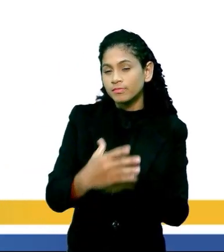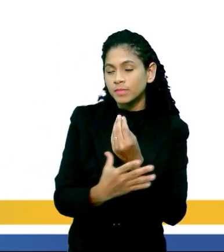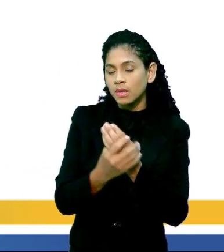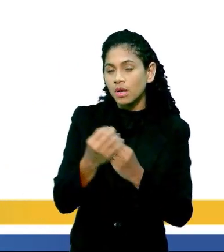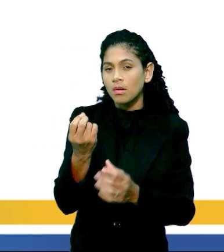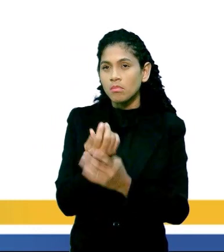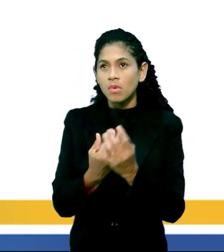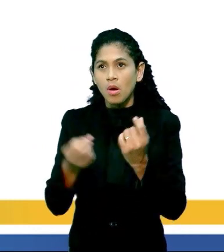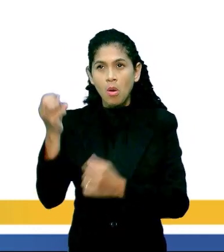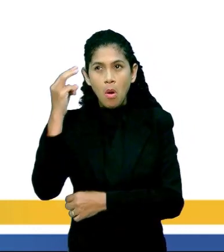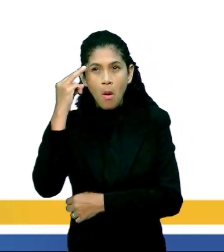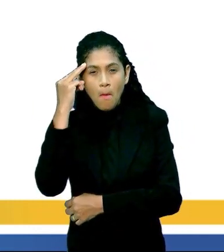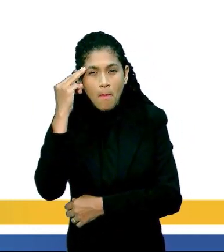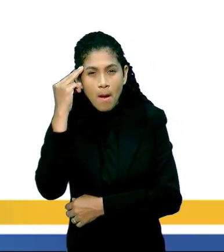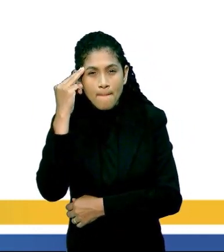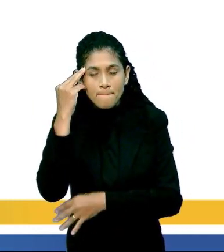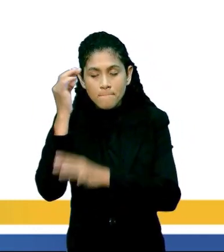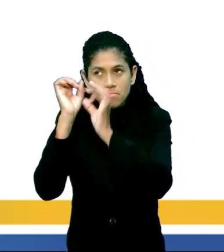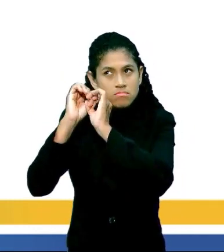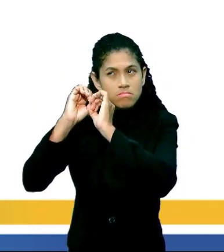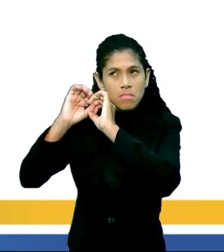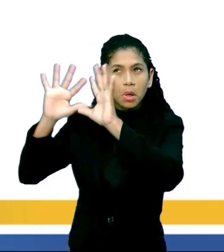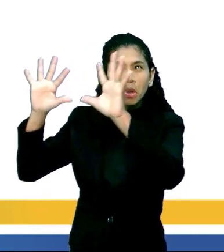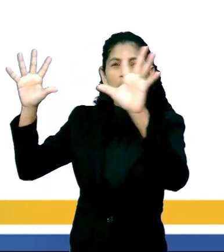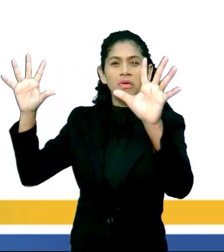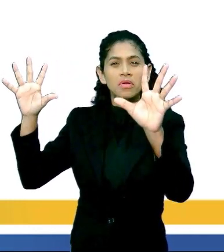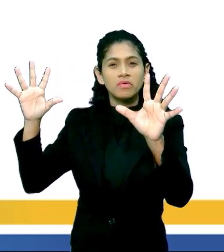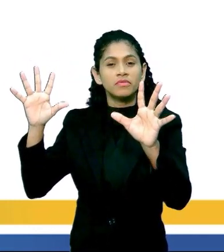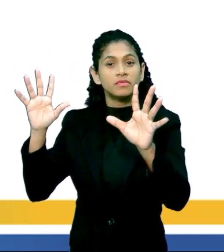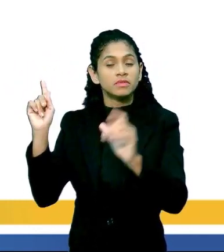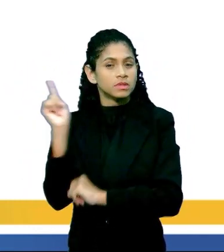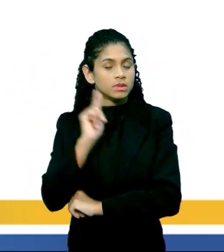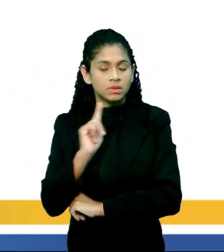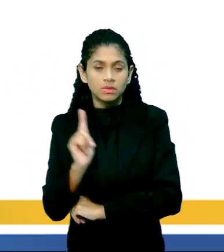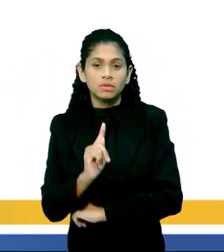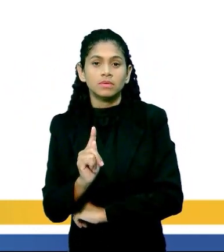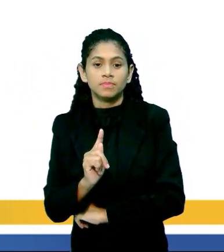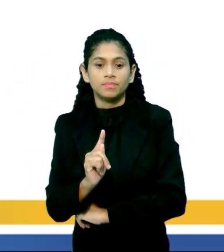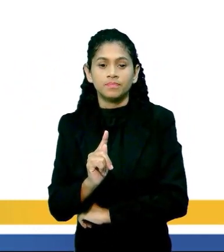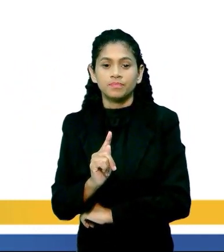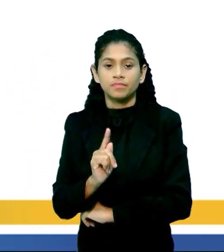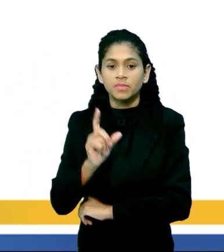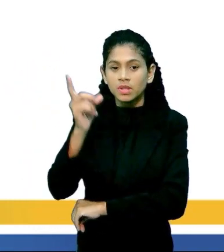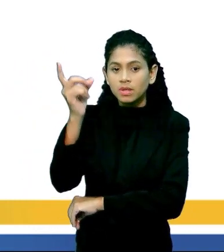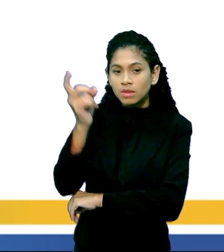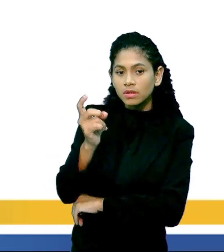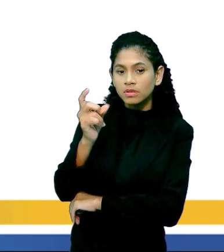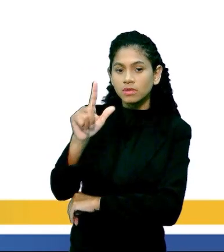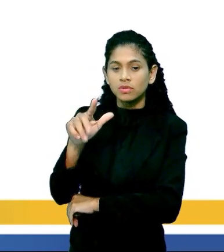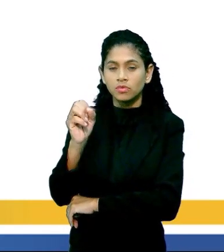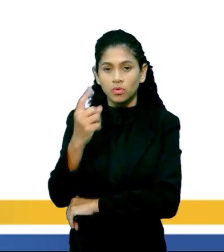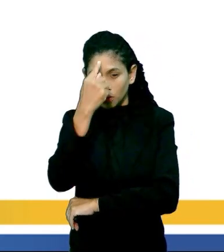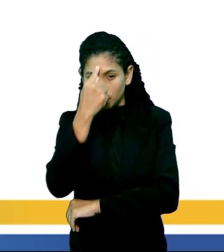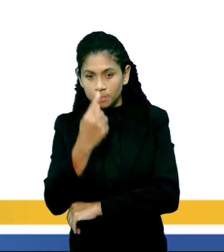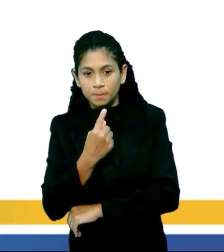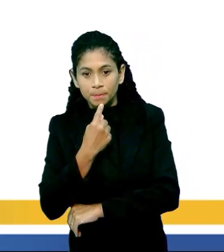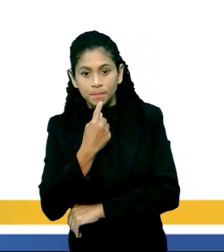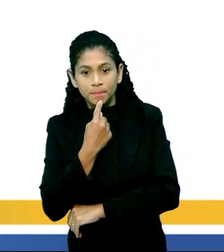mente não fique livre, sujeita aos maus pensamentos, ao pecado. A xilogravura antecedeu ao clichê,